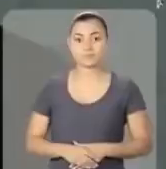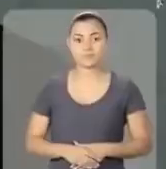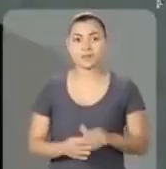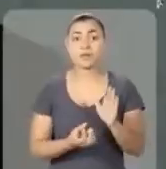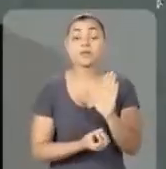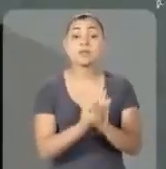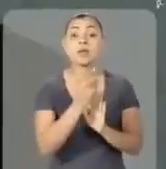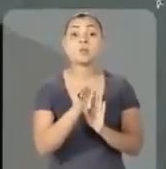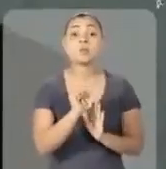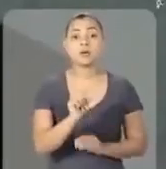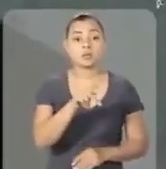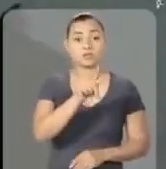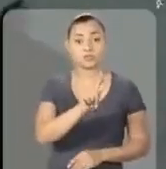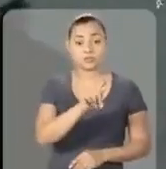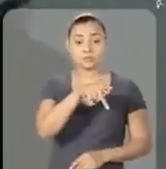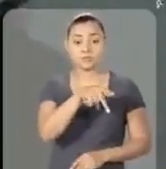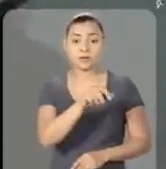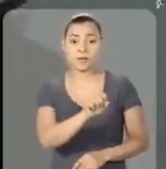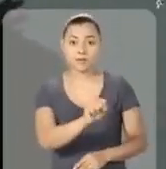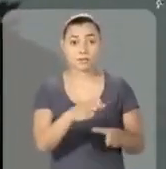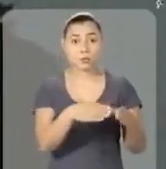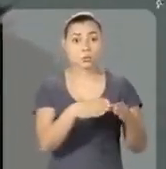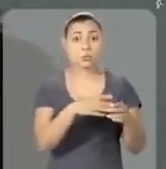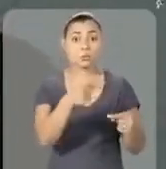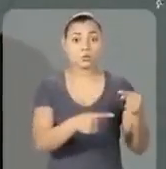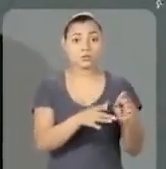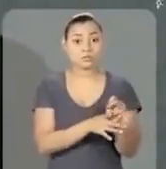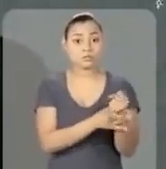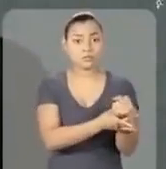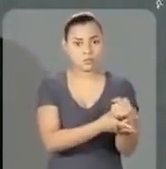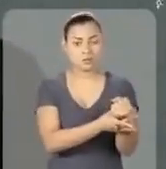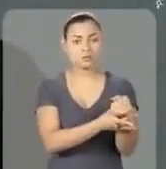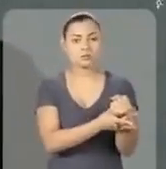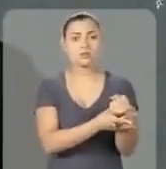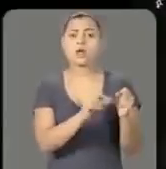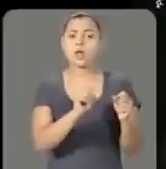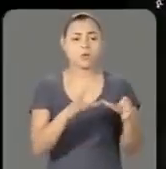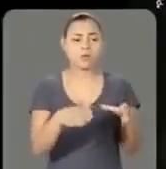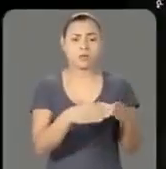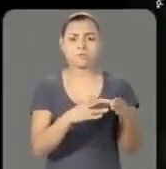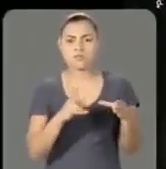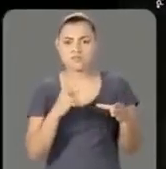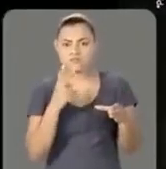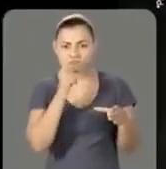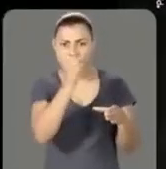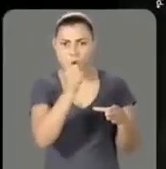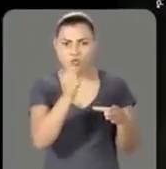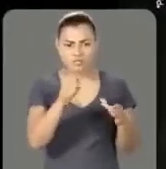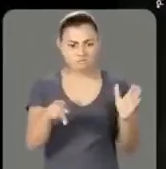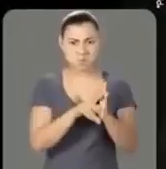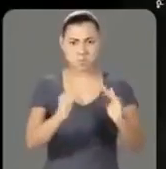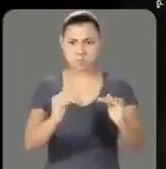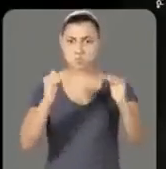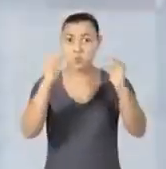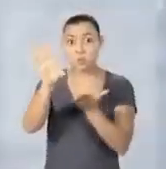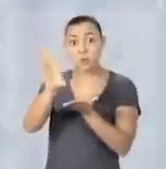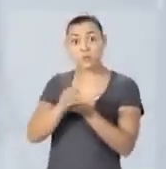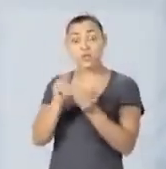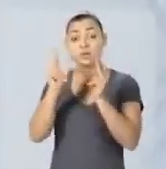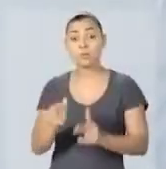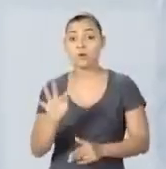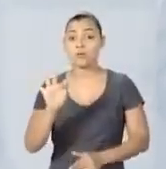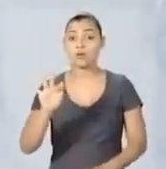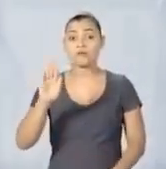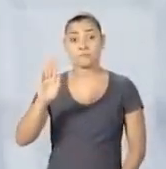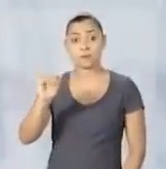país. Criação do GPS, Grupo de Políticas de Segurança. Uma força-tarefa de elite nos moldes